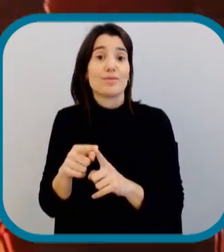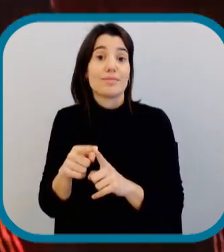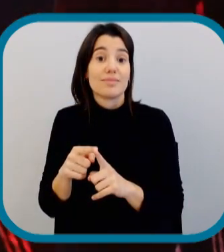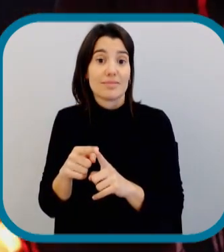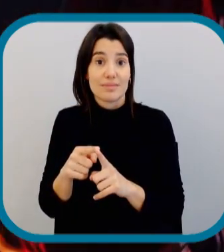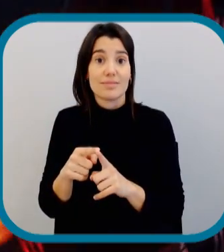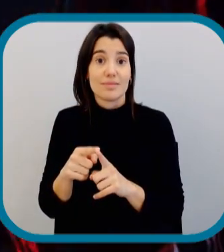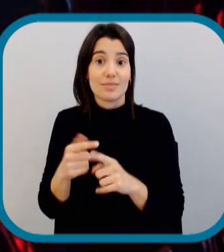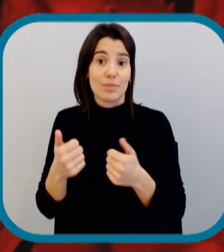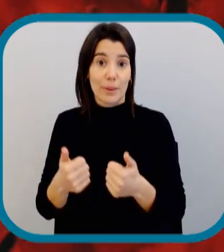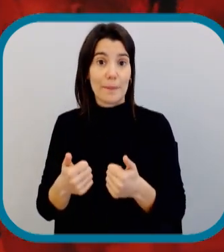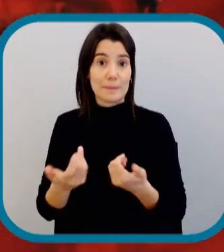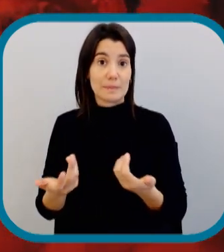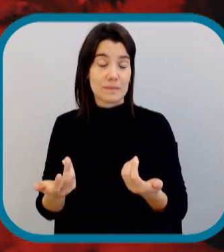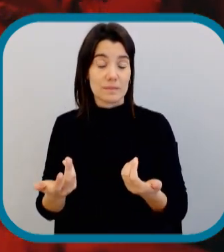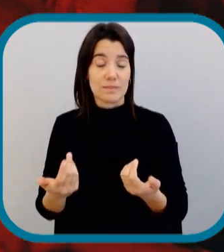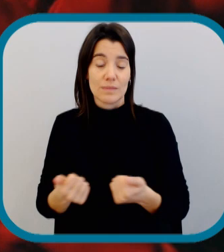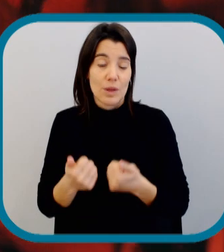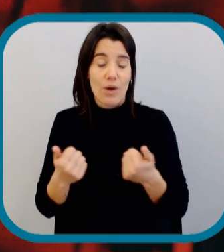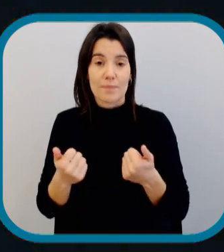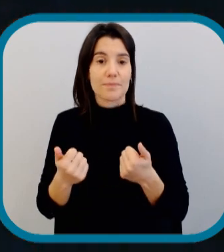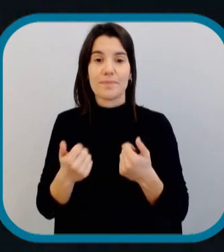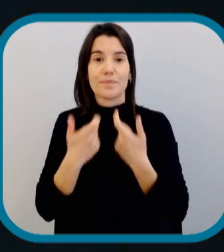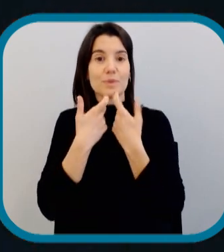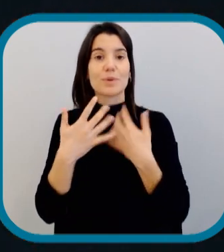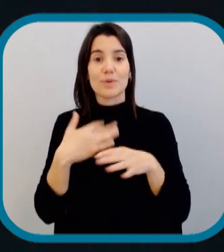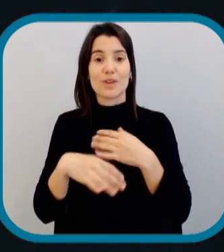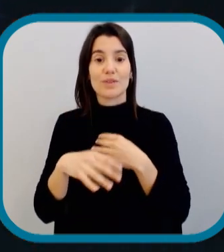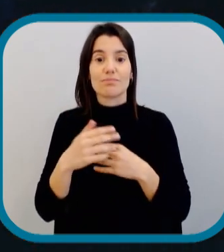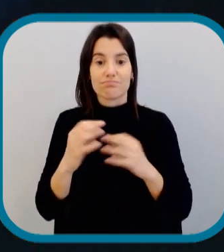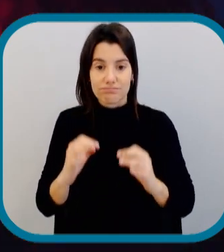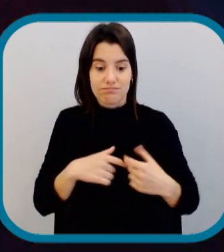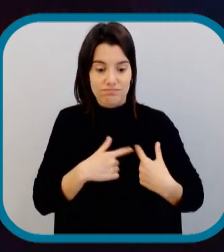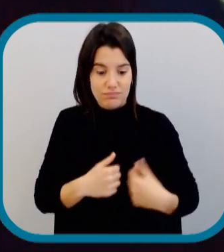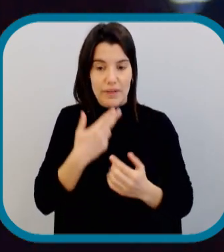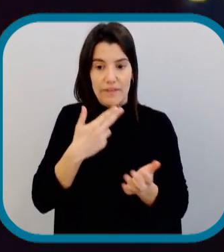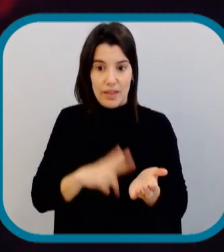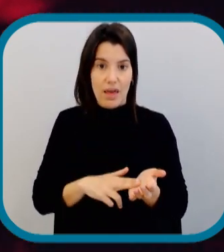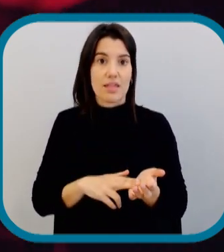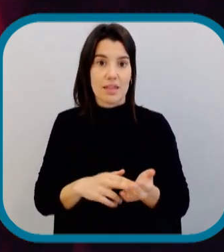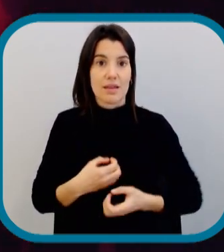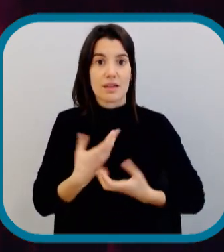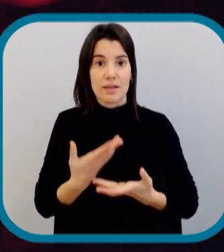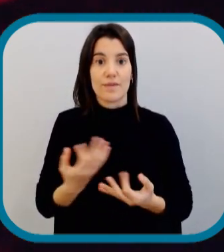os melhores motivos. Tinha sido tudo feito com essa verdade,